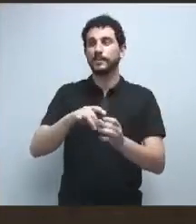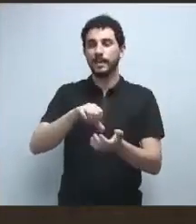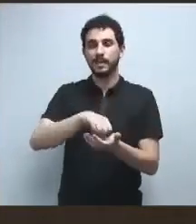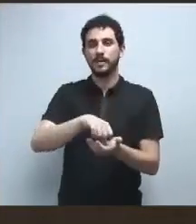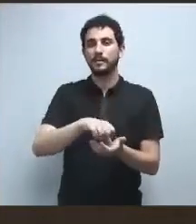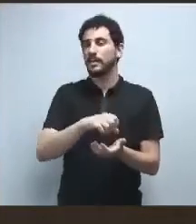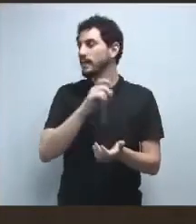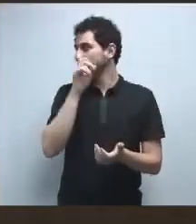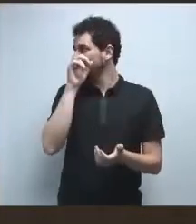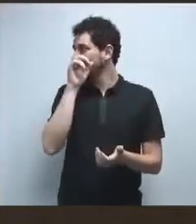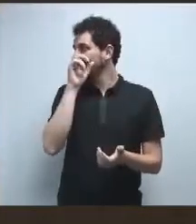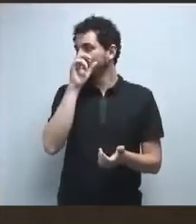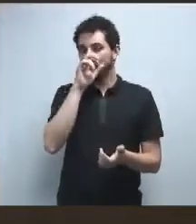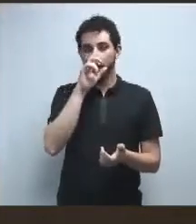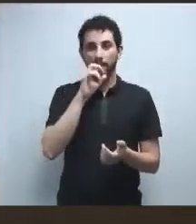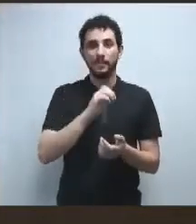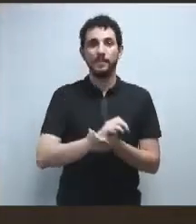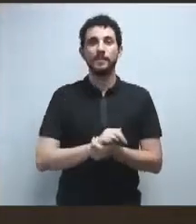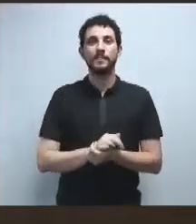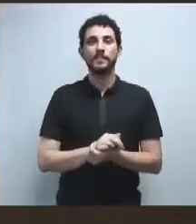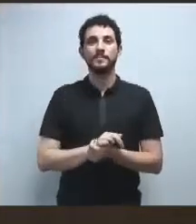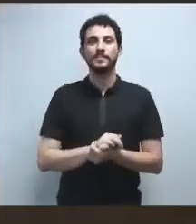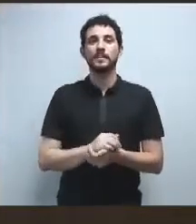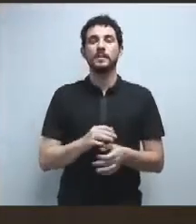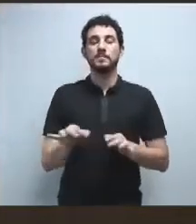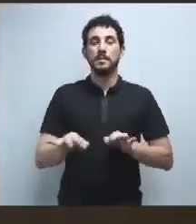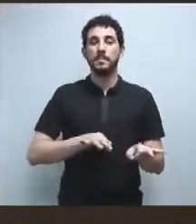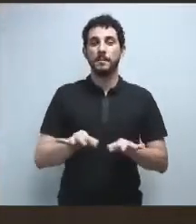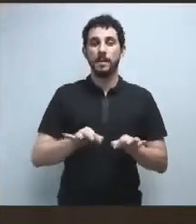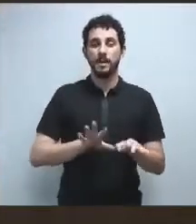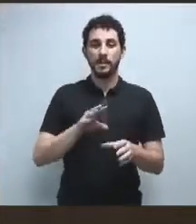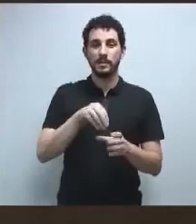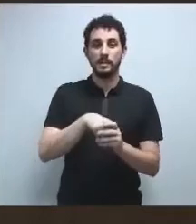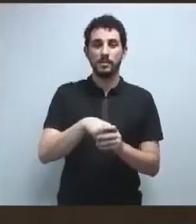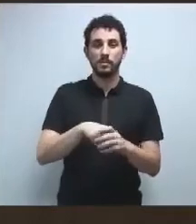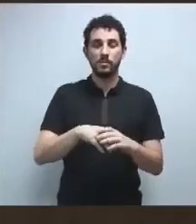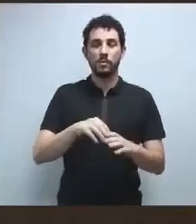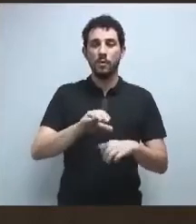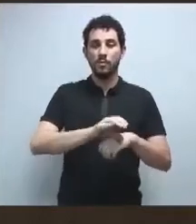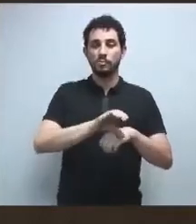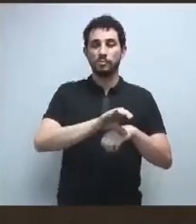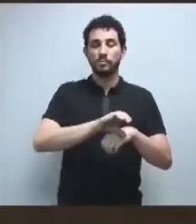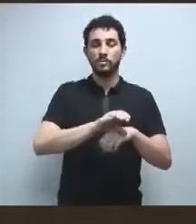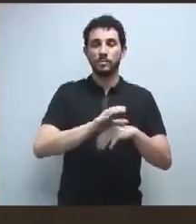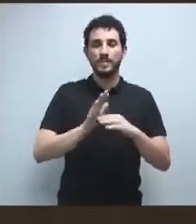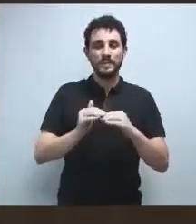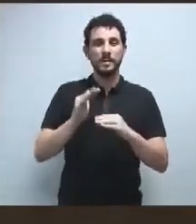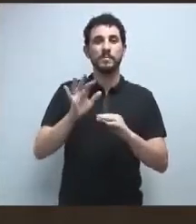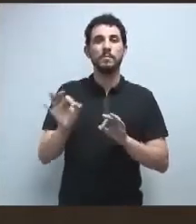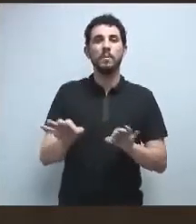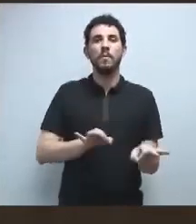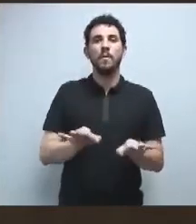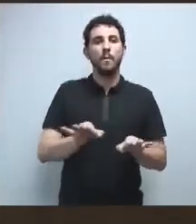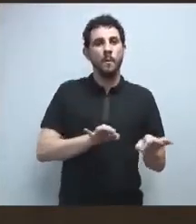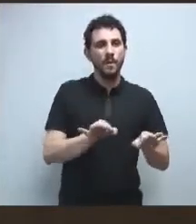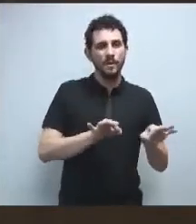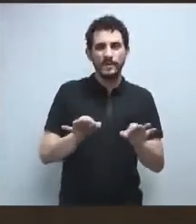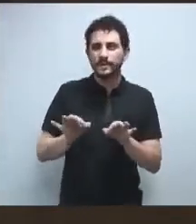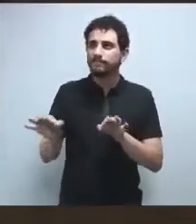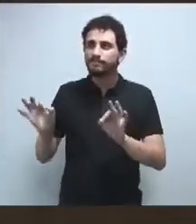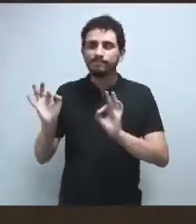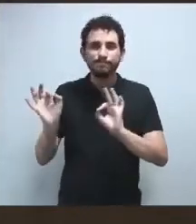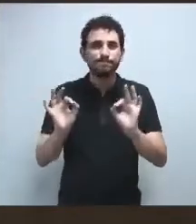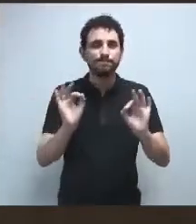foi um trabalho que nos preparou para entrar na constituinte minimamente organizados e